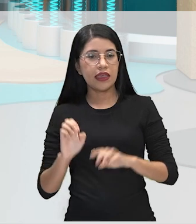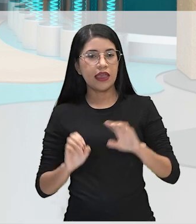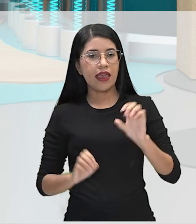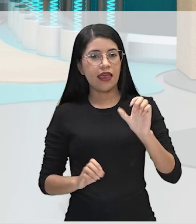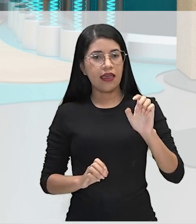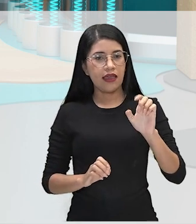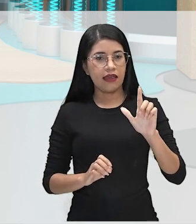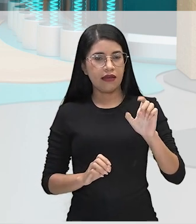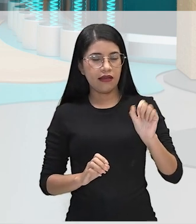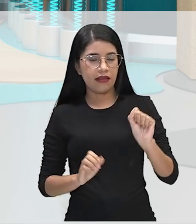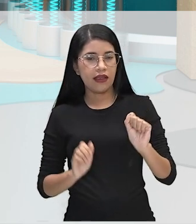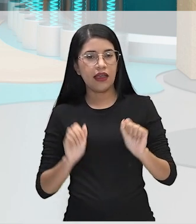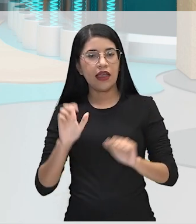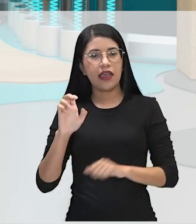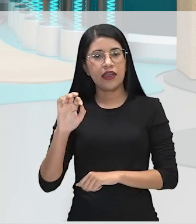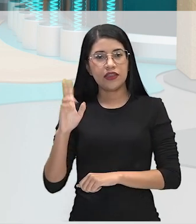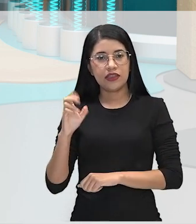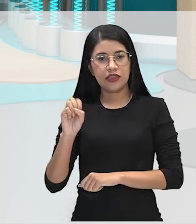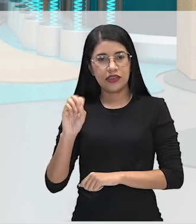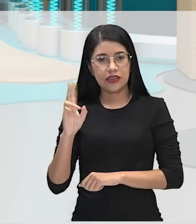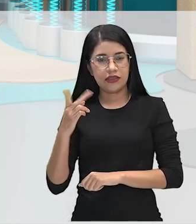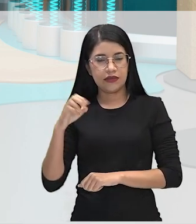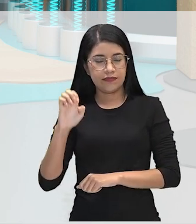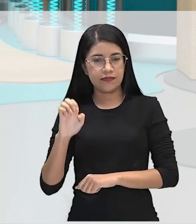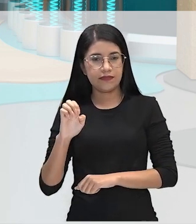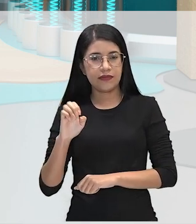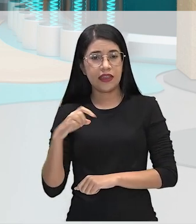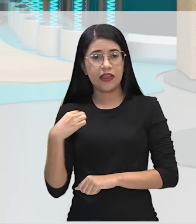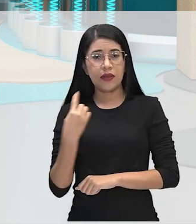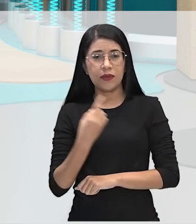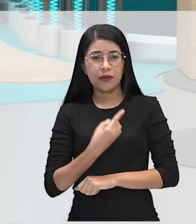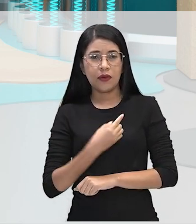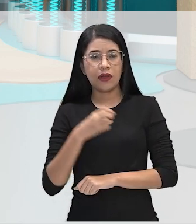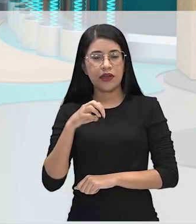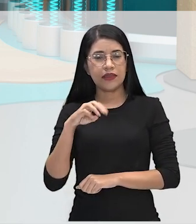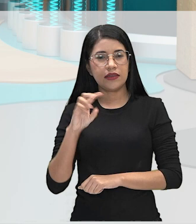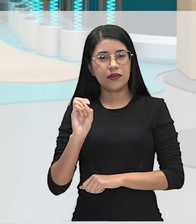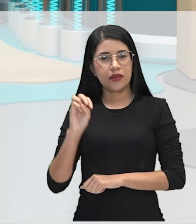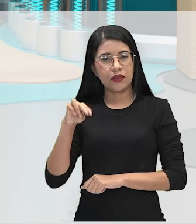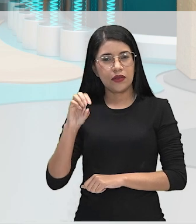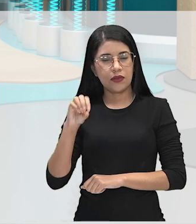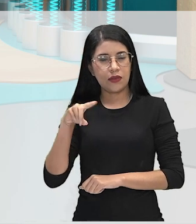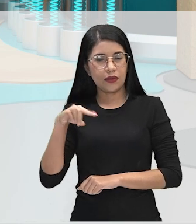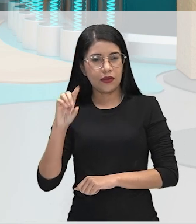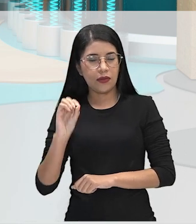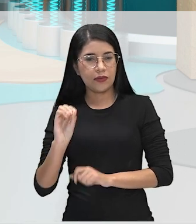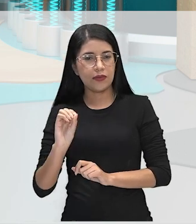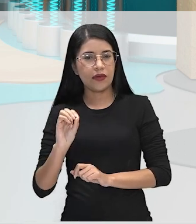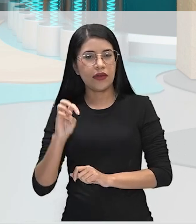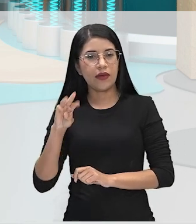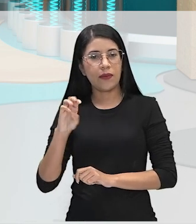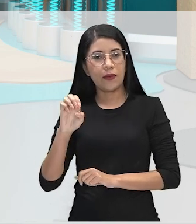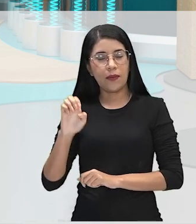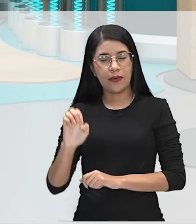Nós, como é que eu falo isso em inglês? Nós em inglês é we,